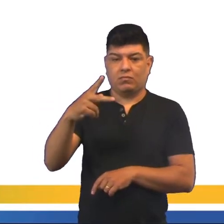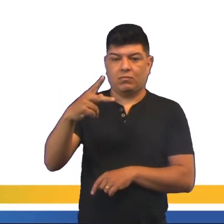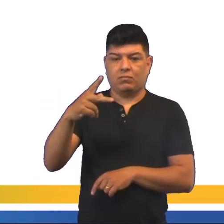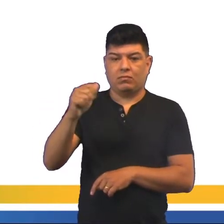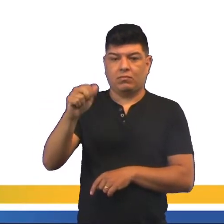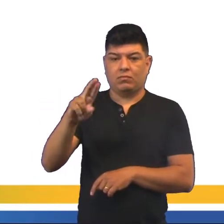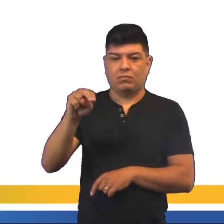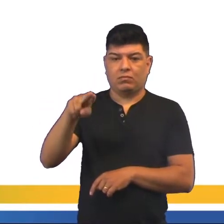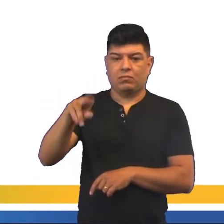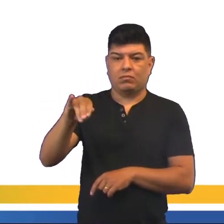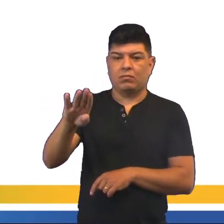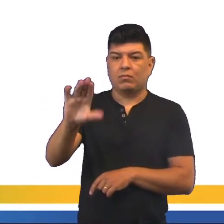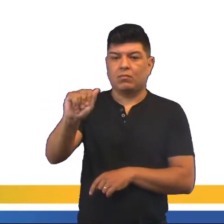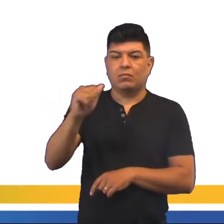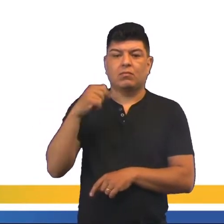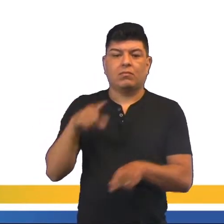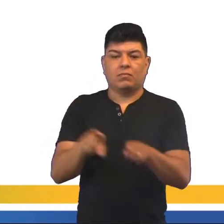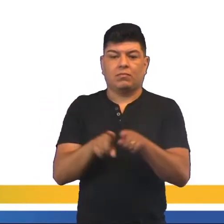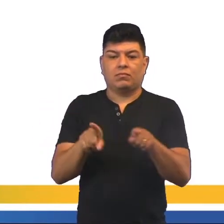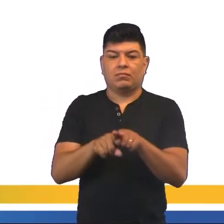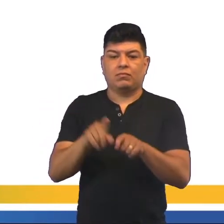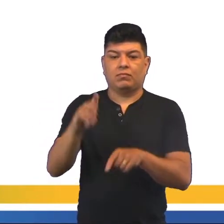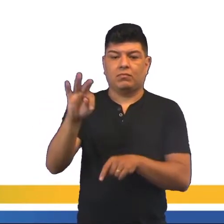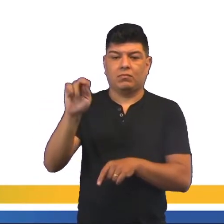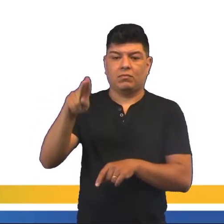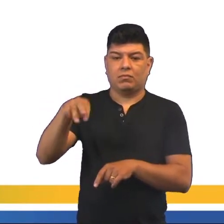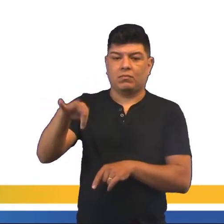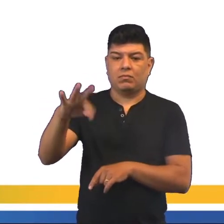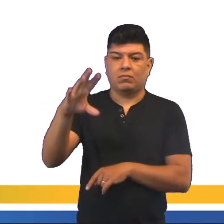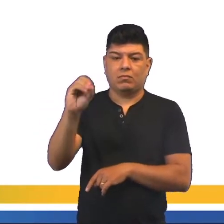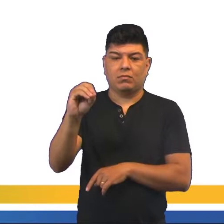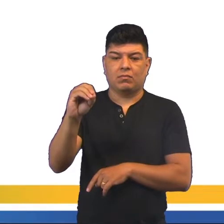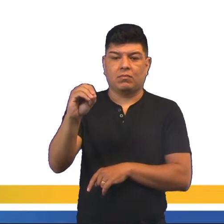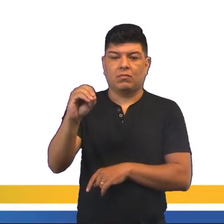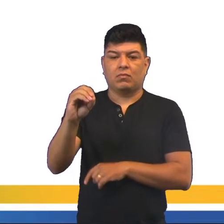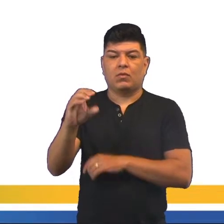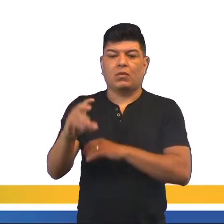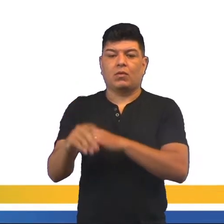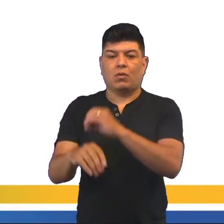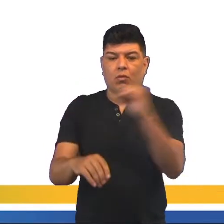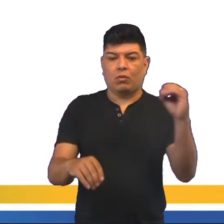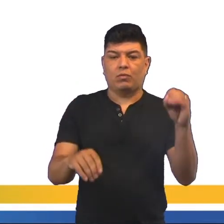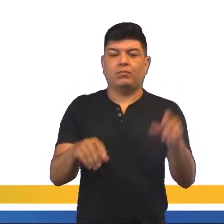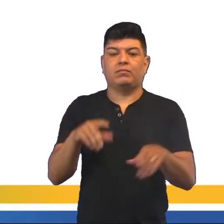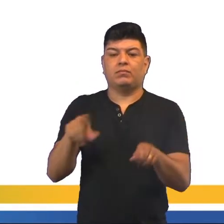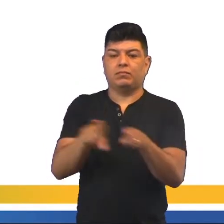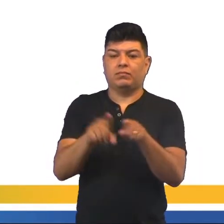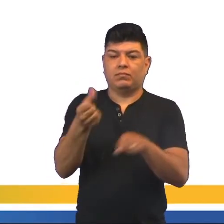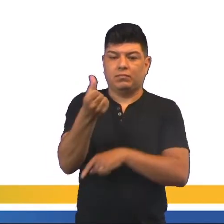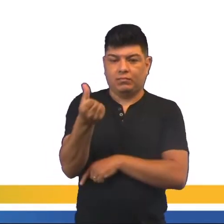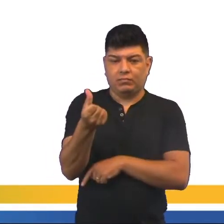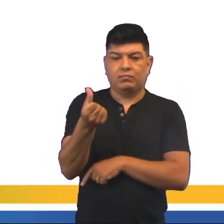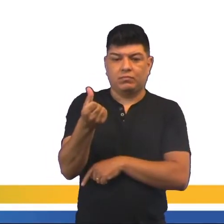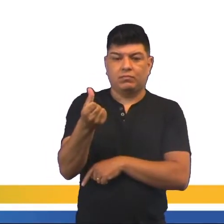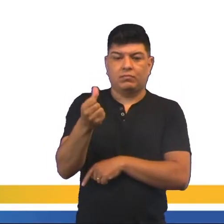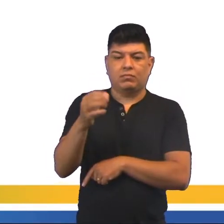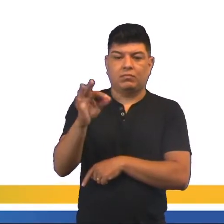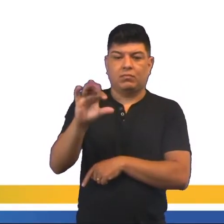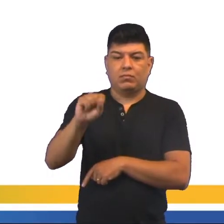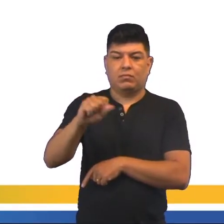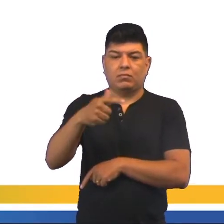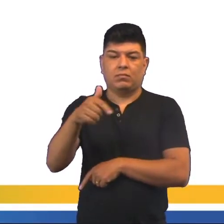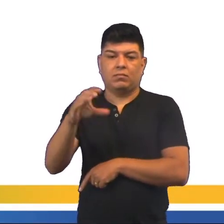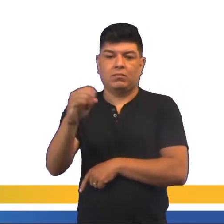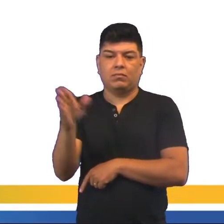número 5, bacia hidrográfica do Atlântico Nordeste Oriental, número 6, bacia hidrográfica do São